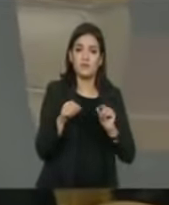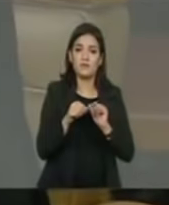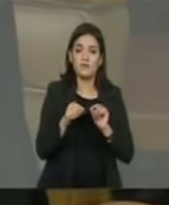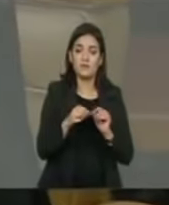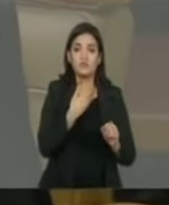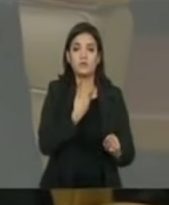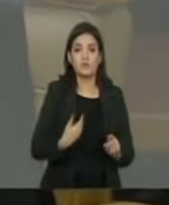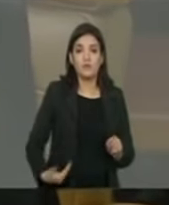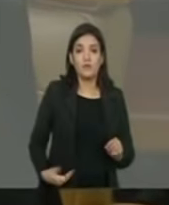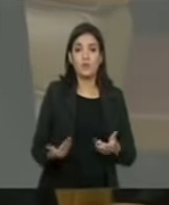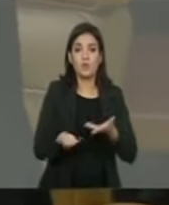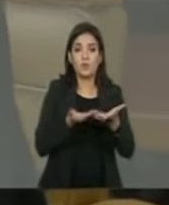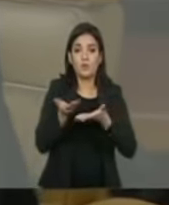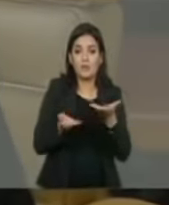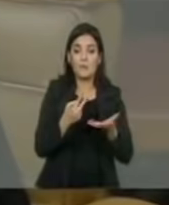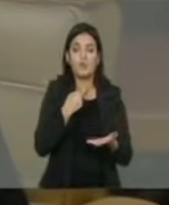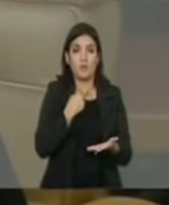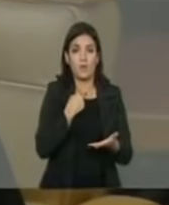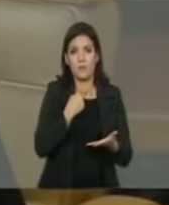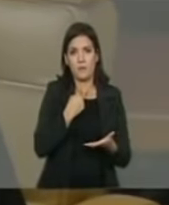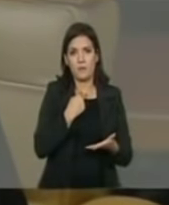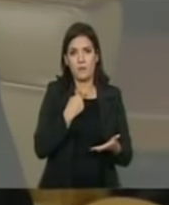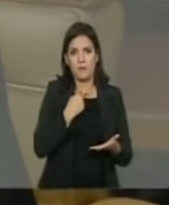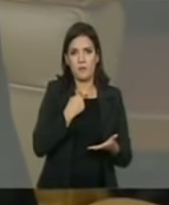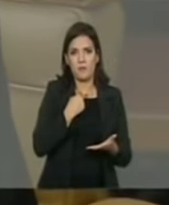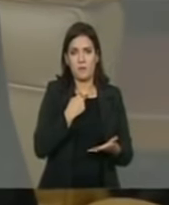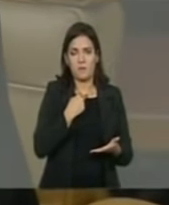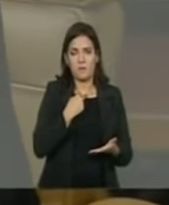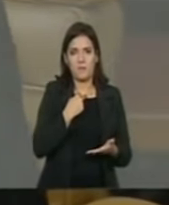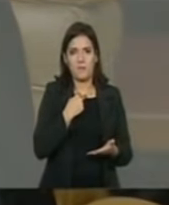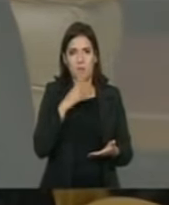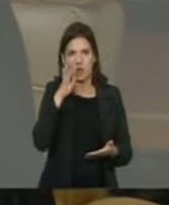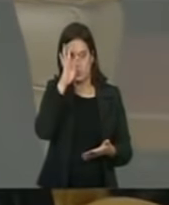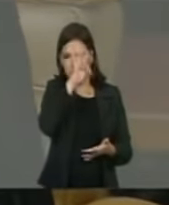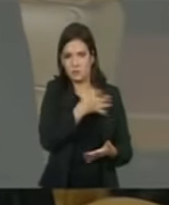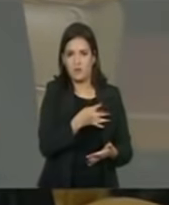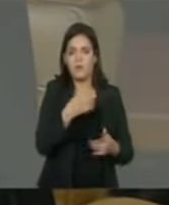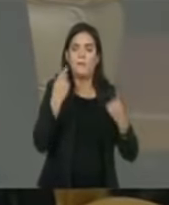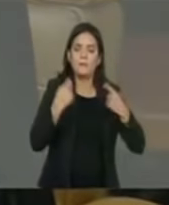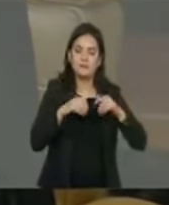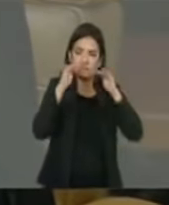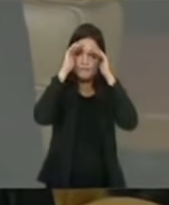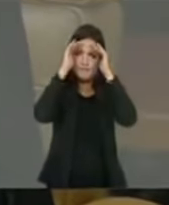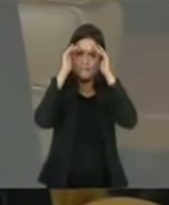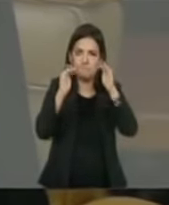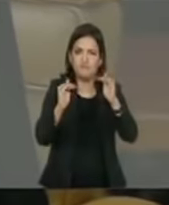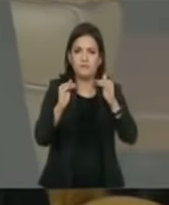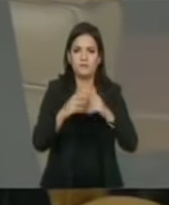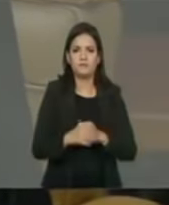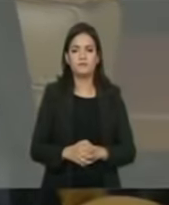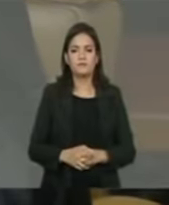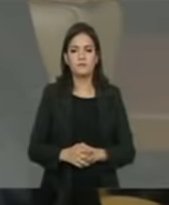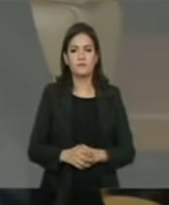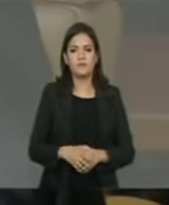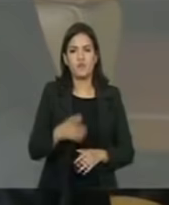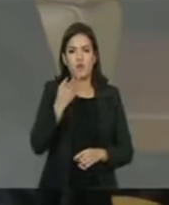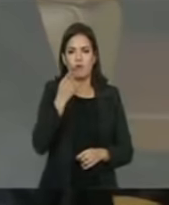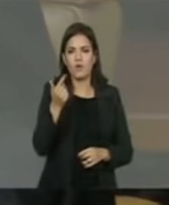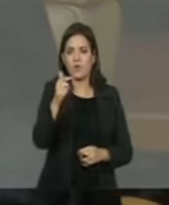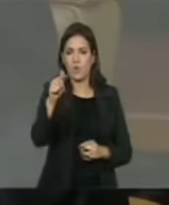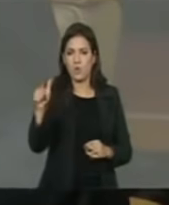tratamento que não pode ser desrespeitado por seus agentes e autoridades e menciona que outros